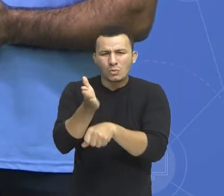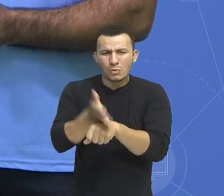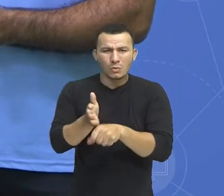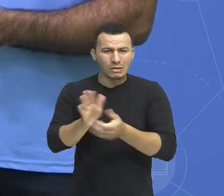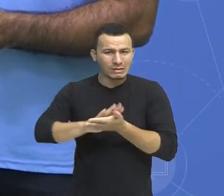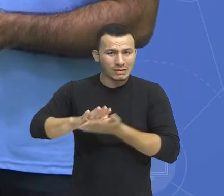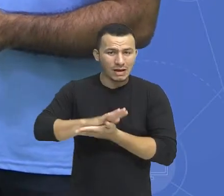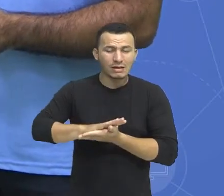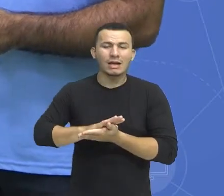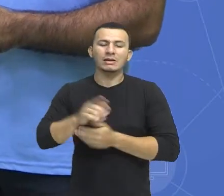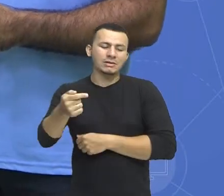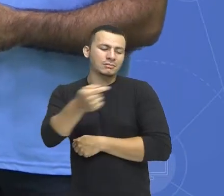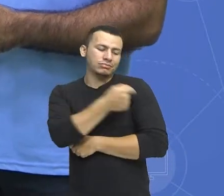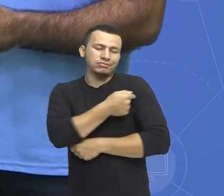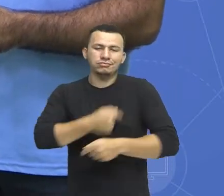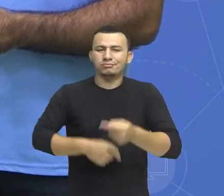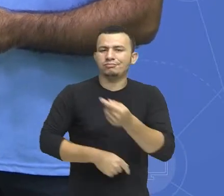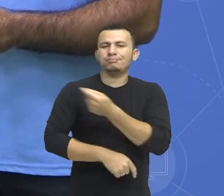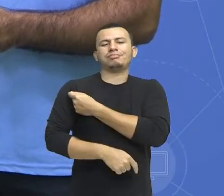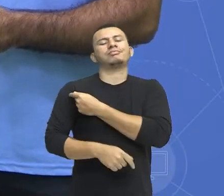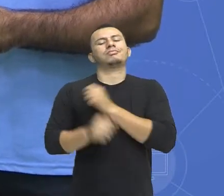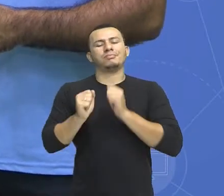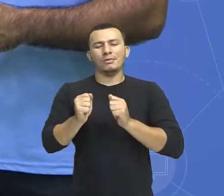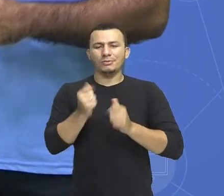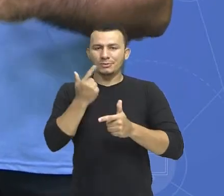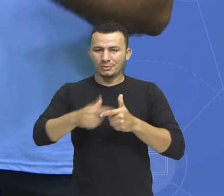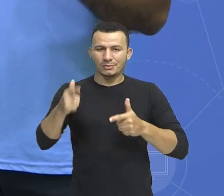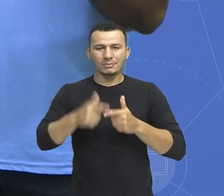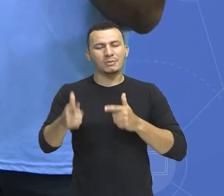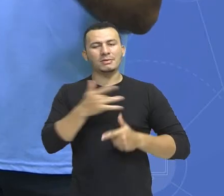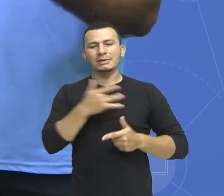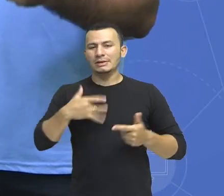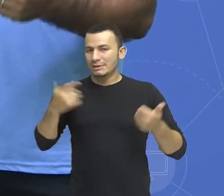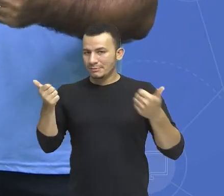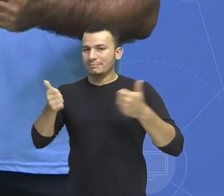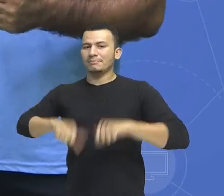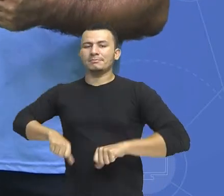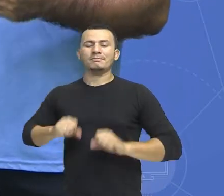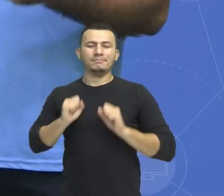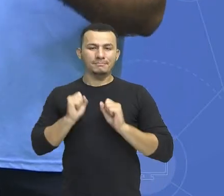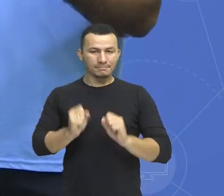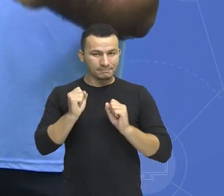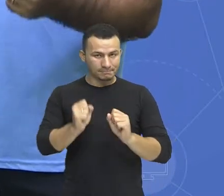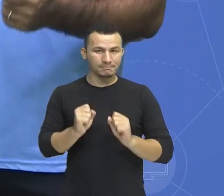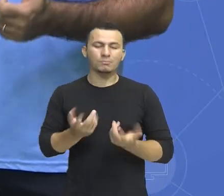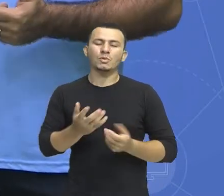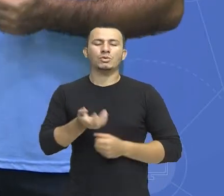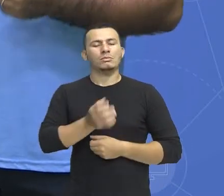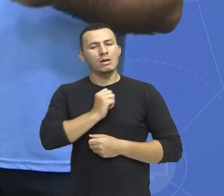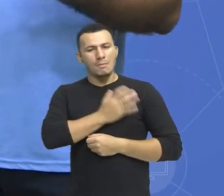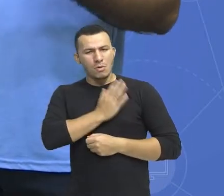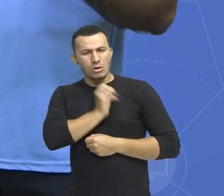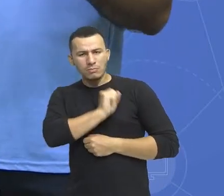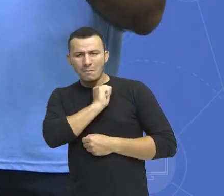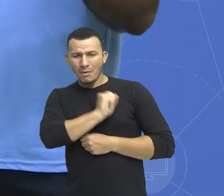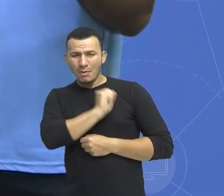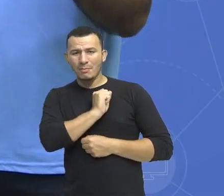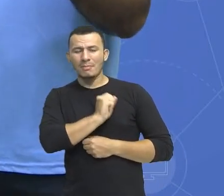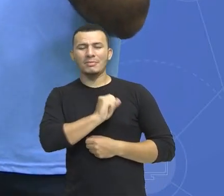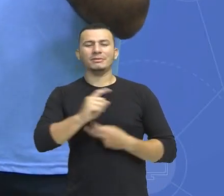física, então isso daqui vai ocasionar problemas na sua saúde, pode ocasionar problemas cardíacos,